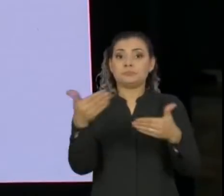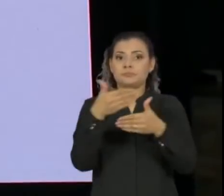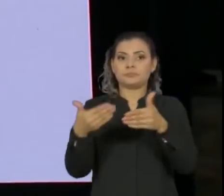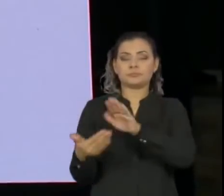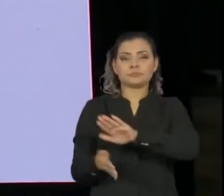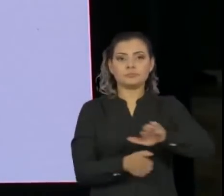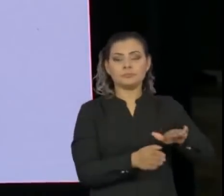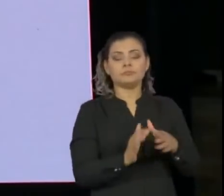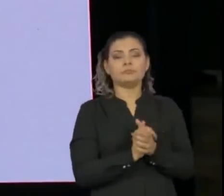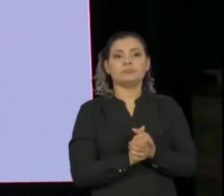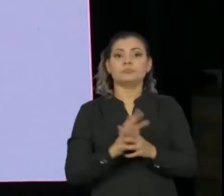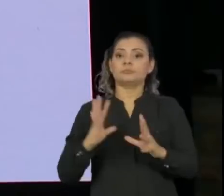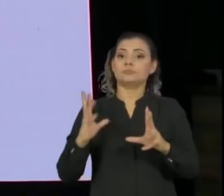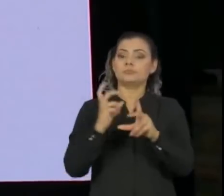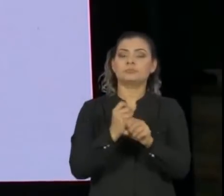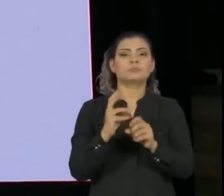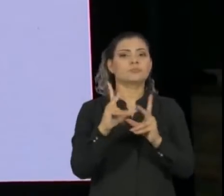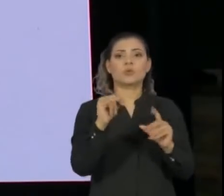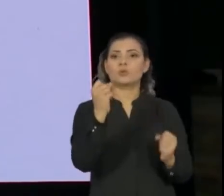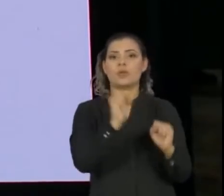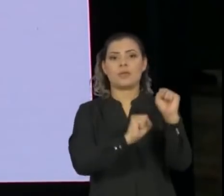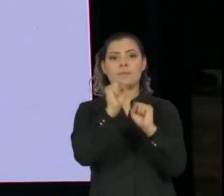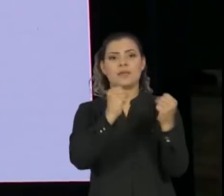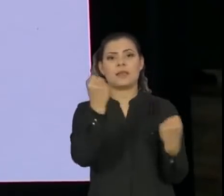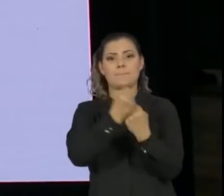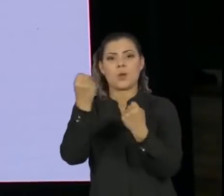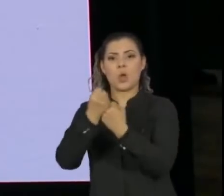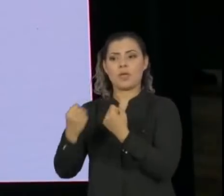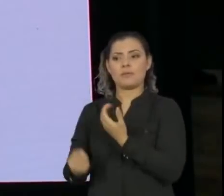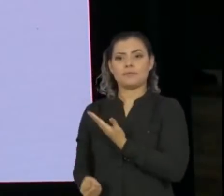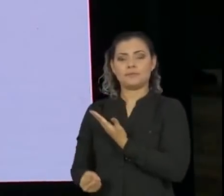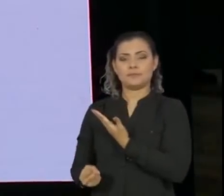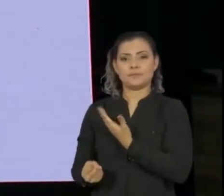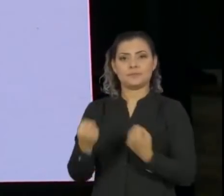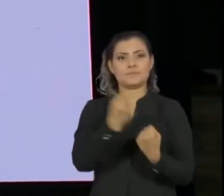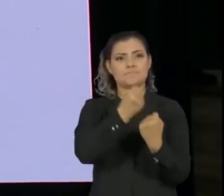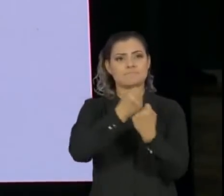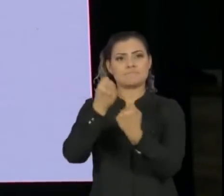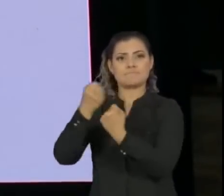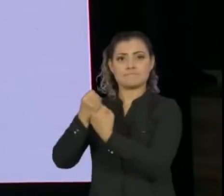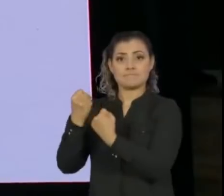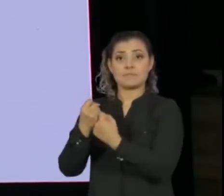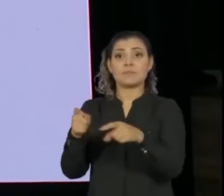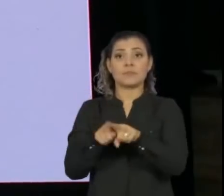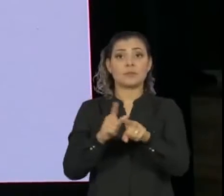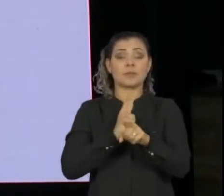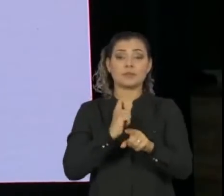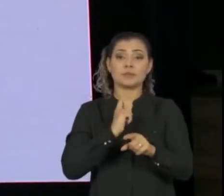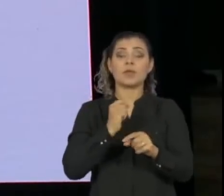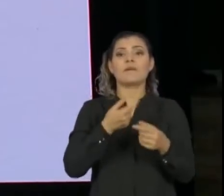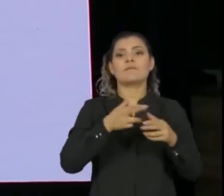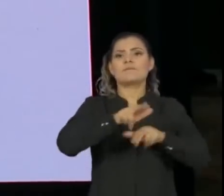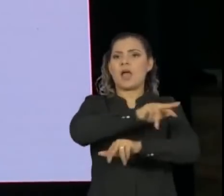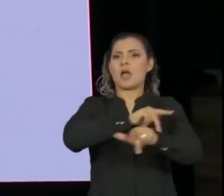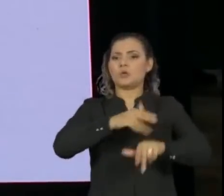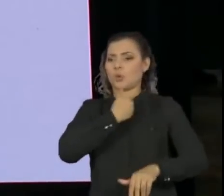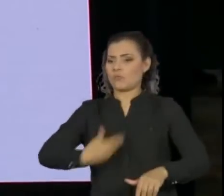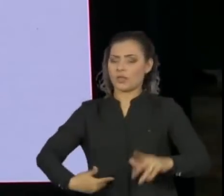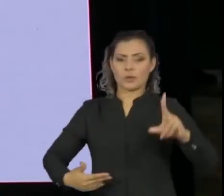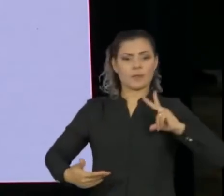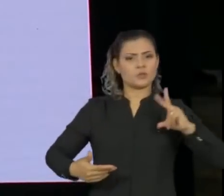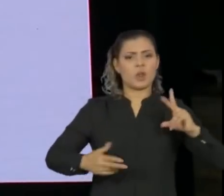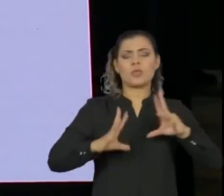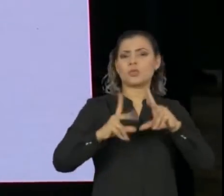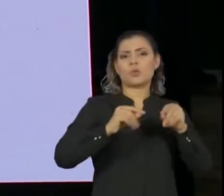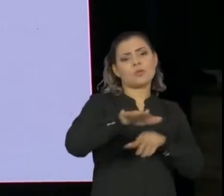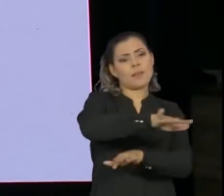a gente tem aqui todos os apoiadores de governo, que estão envolvidos, mas também temos organismos multilaterais e